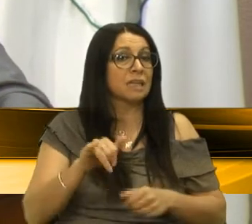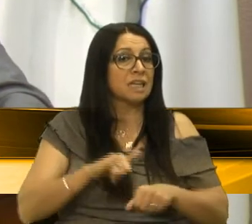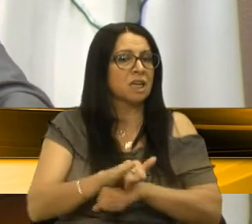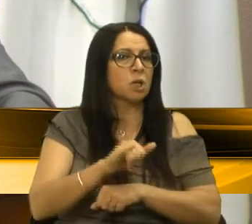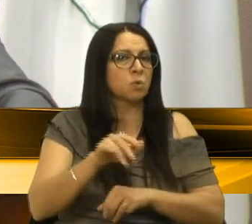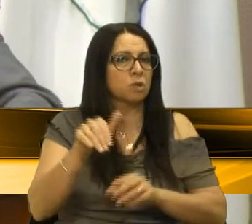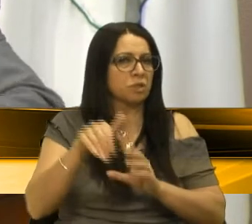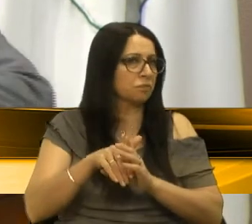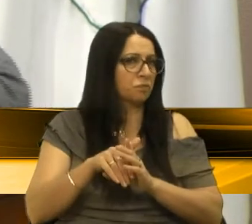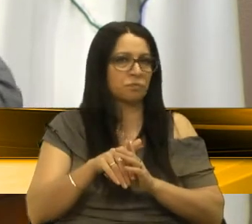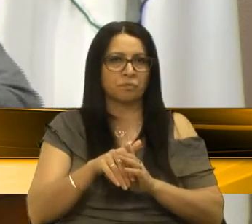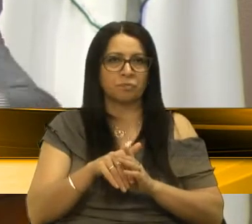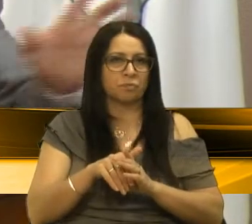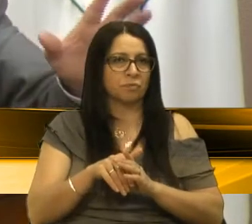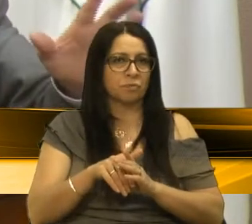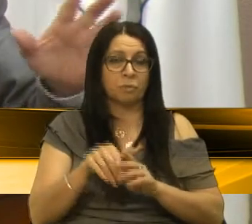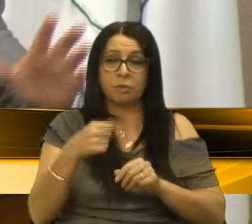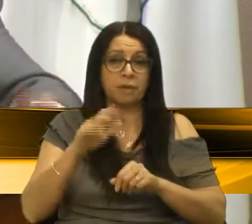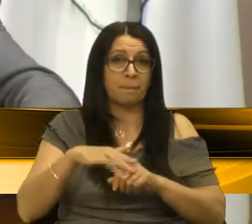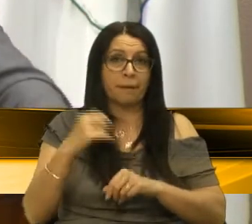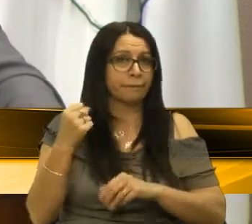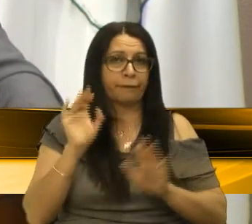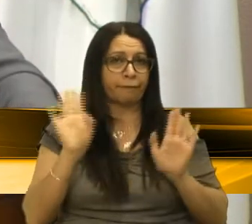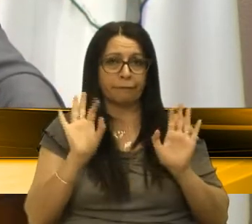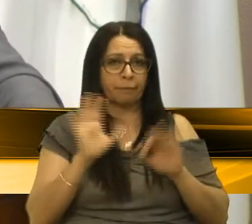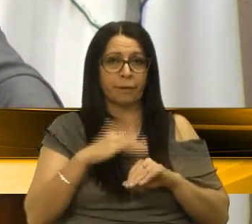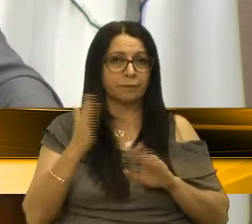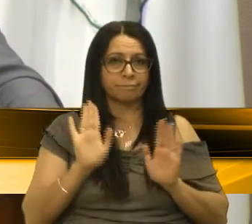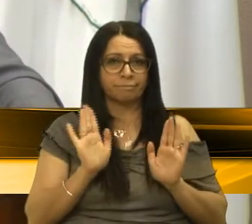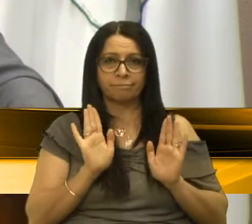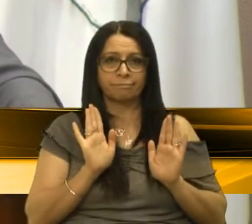Não precisa nada de mais grave.